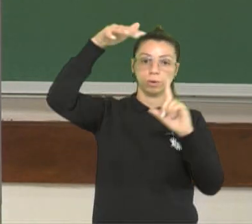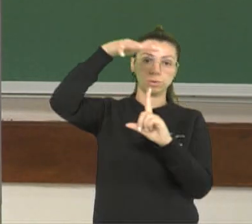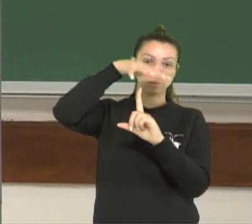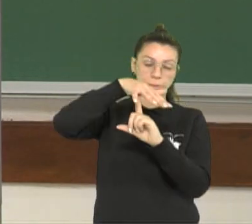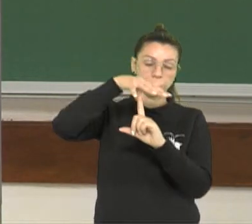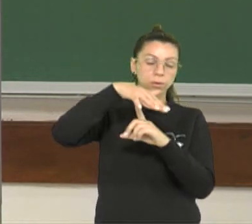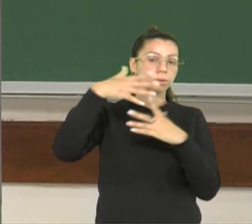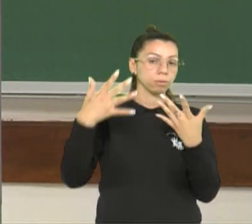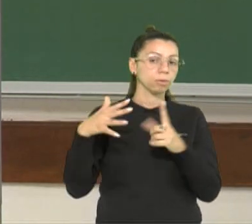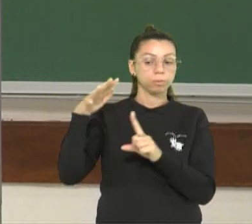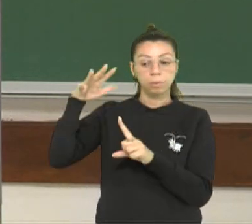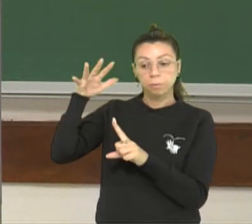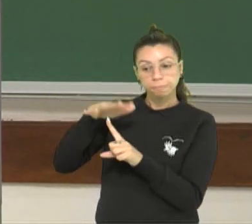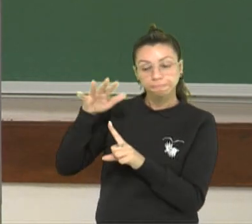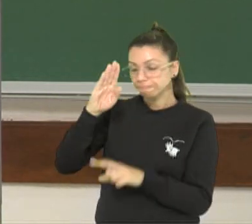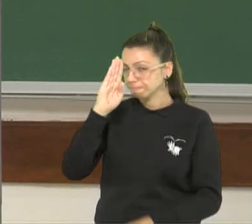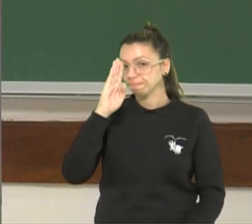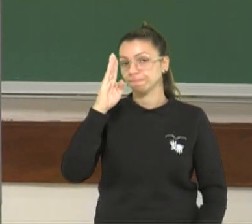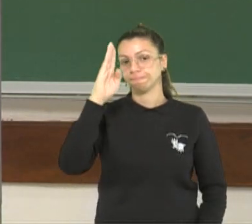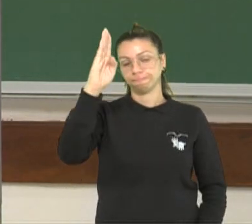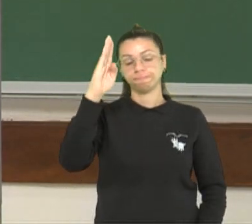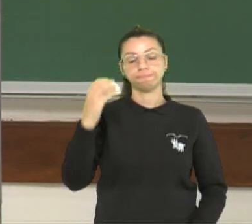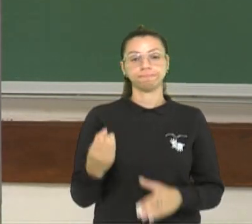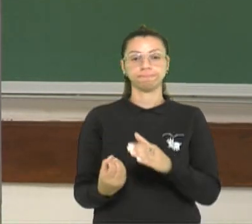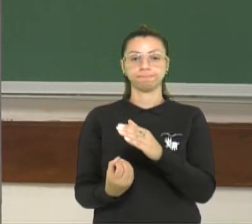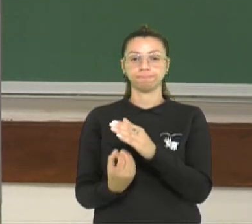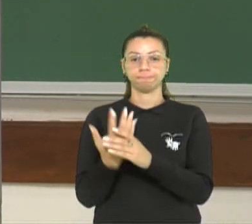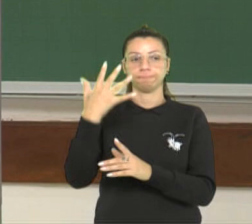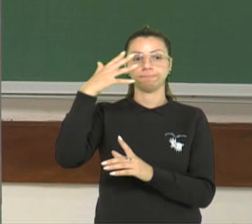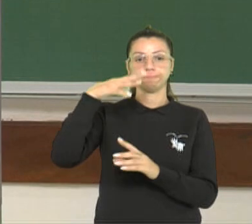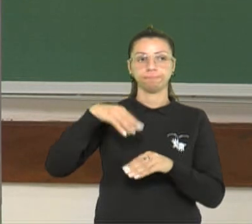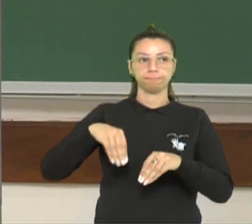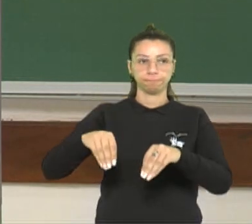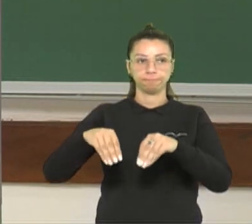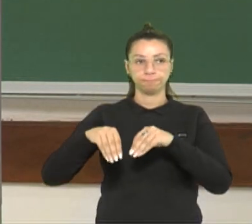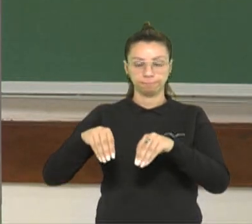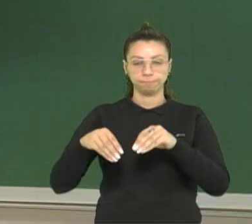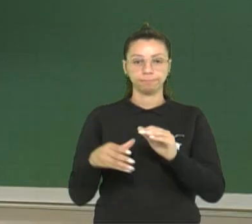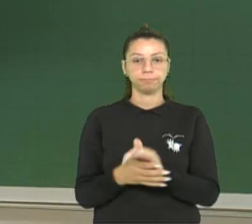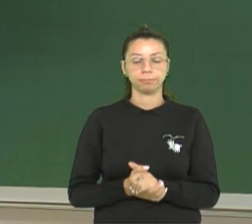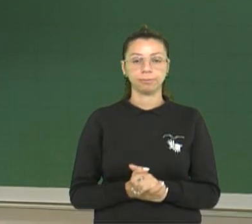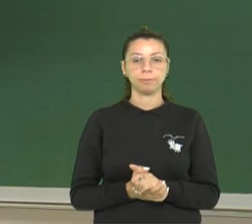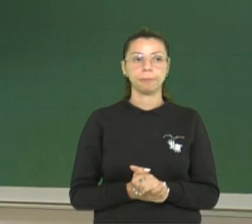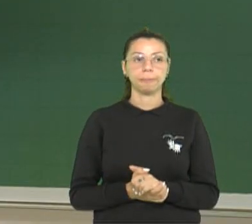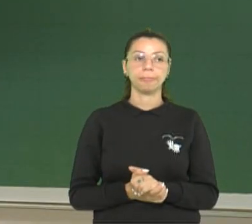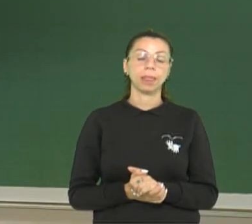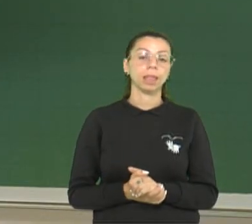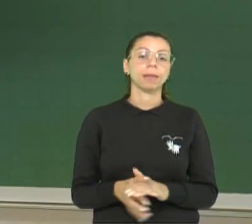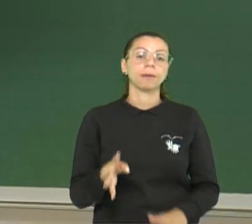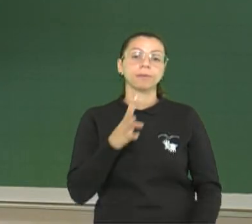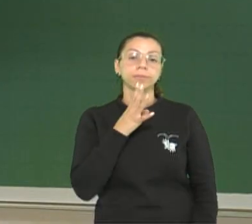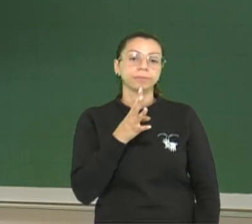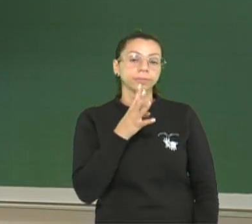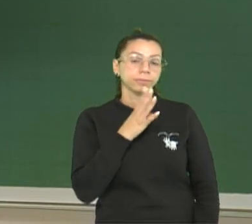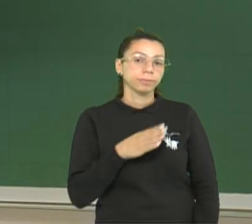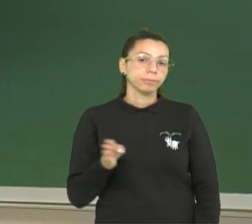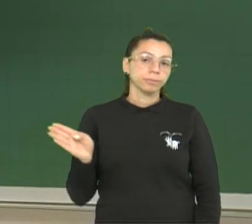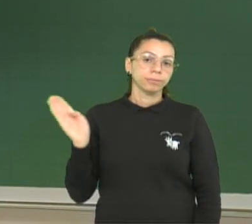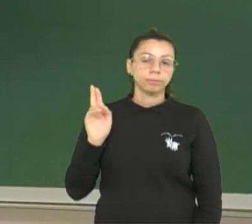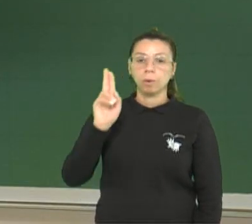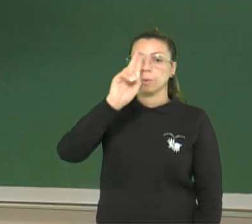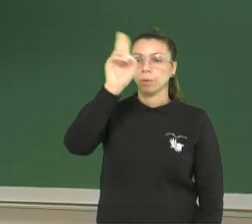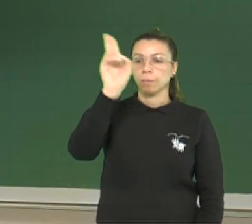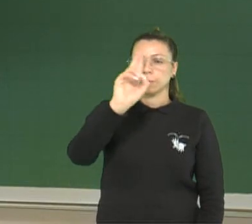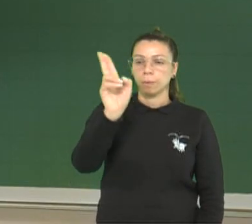influenciaram diretamente na formação dos solos. E aqui a gente vai conhecer os nomes